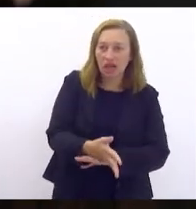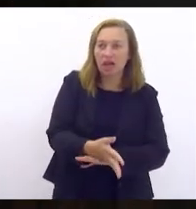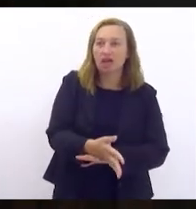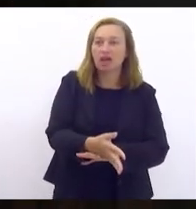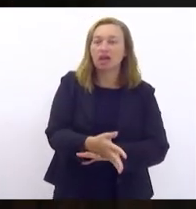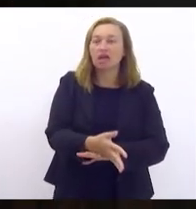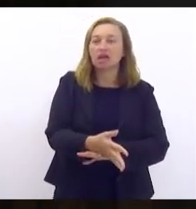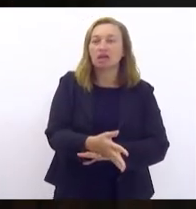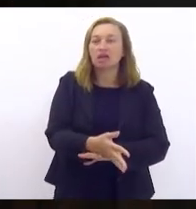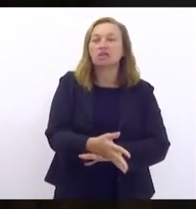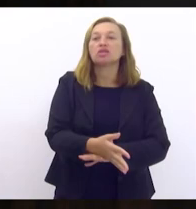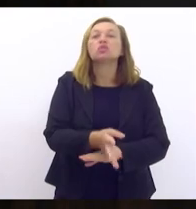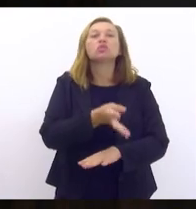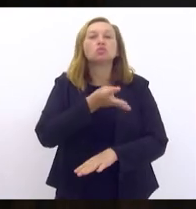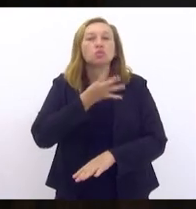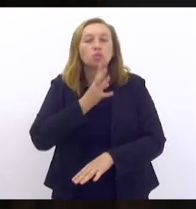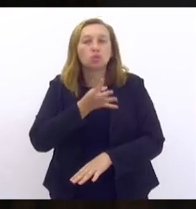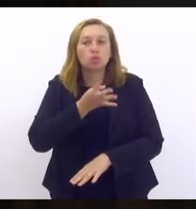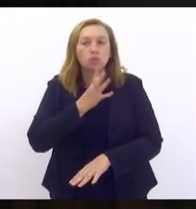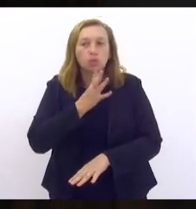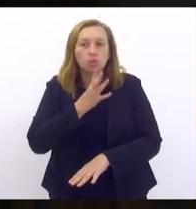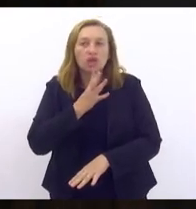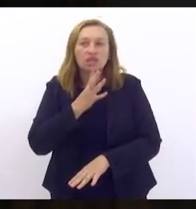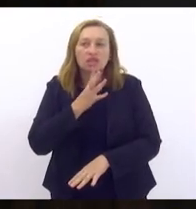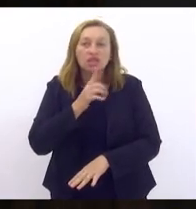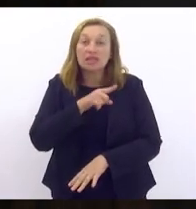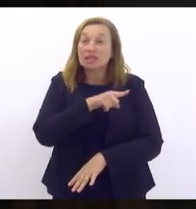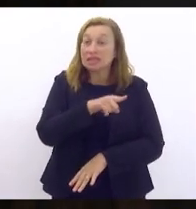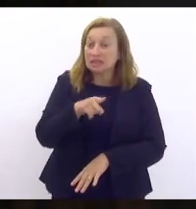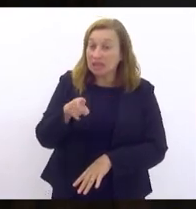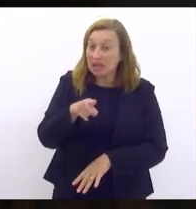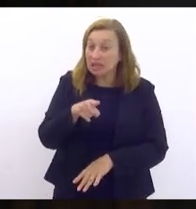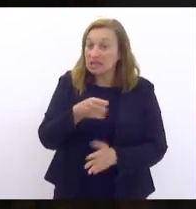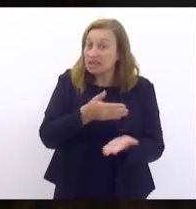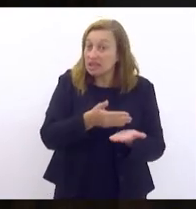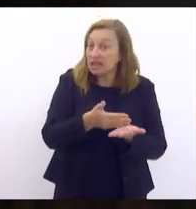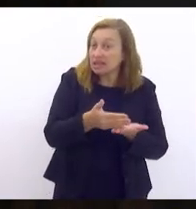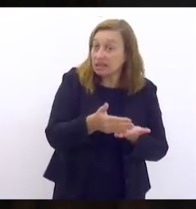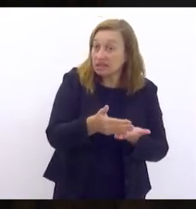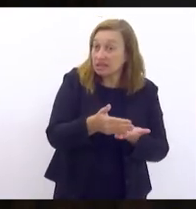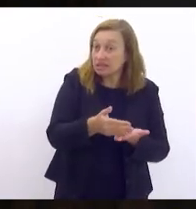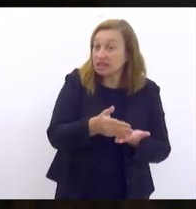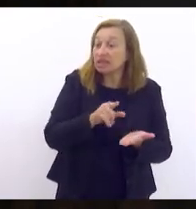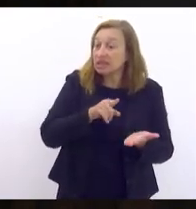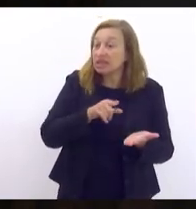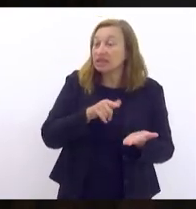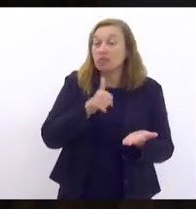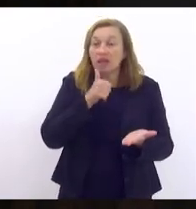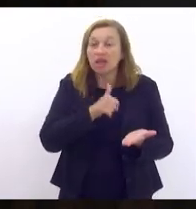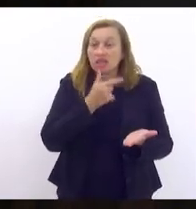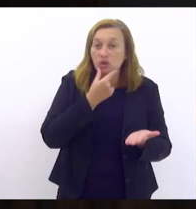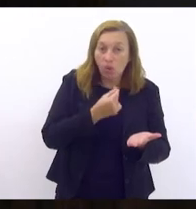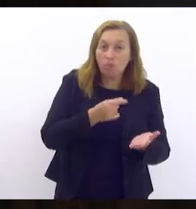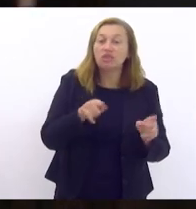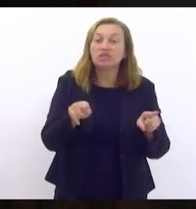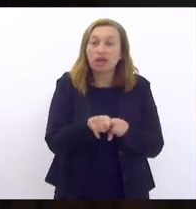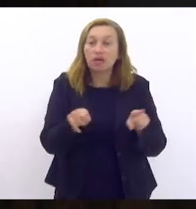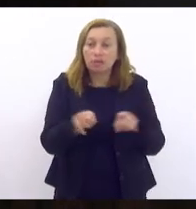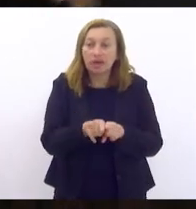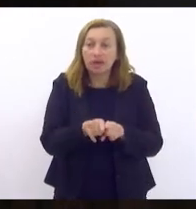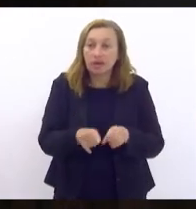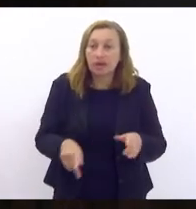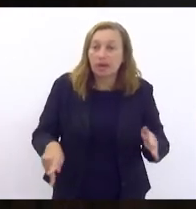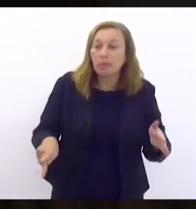e no reconhecimento de que este da ponta e esta da ponta também são